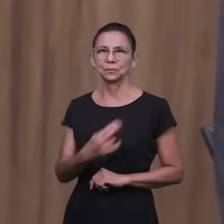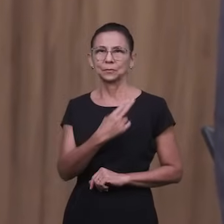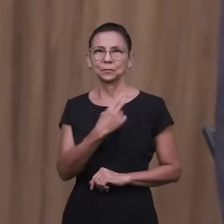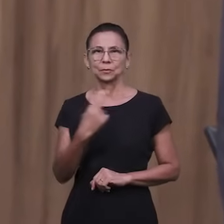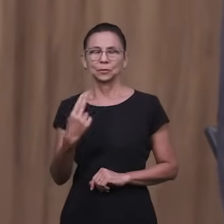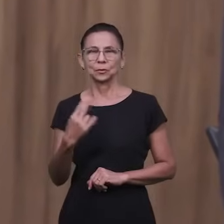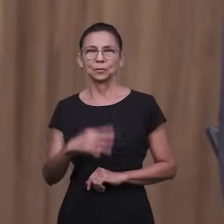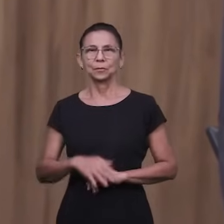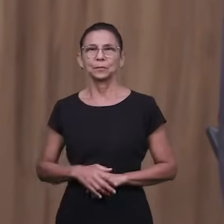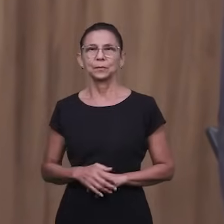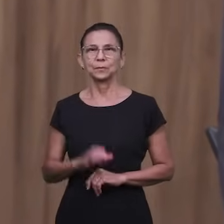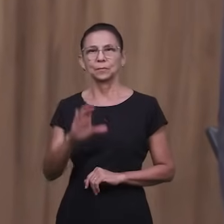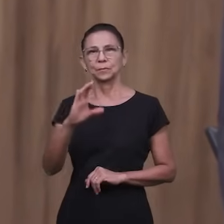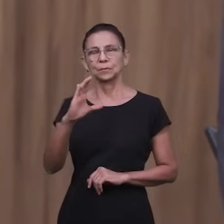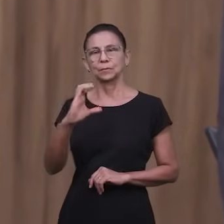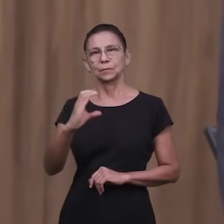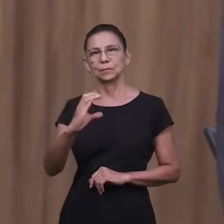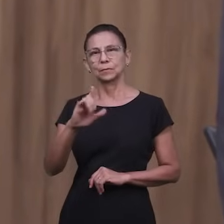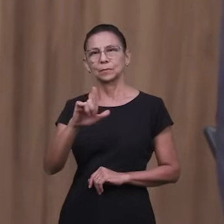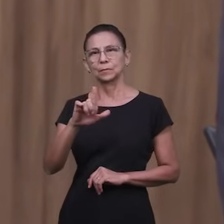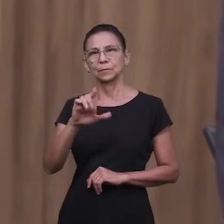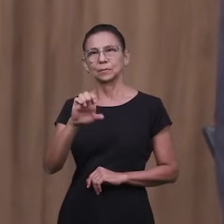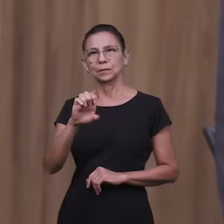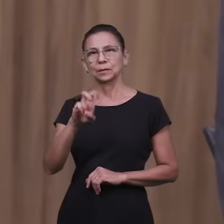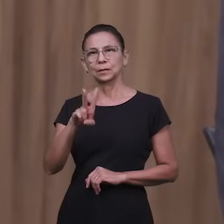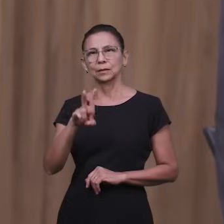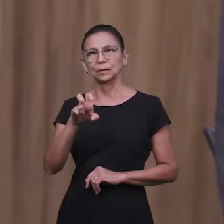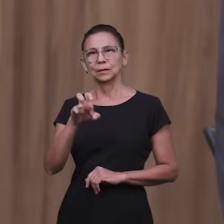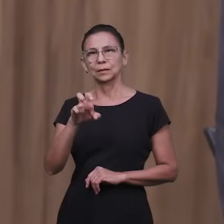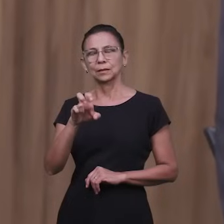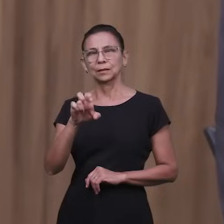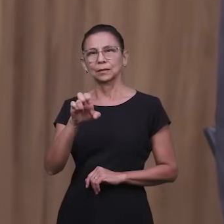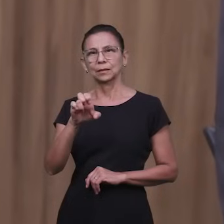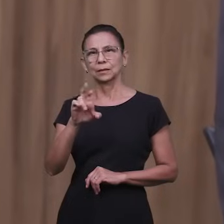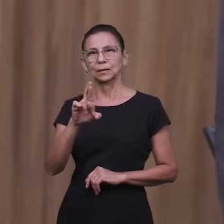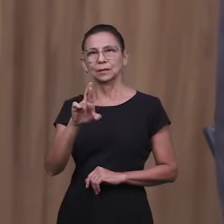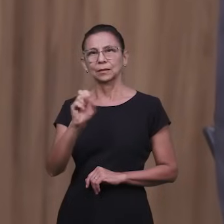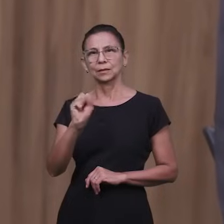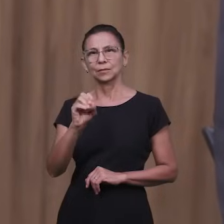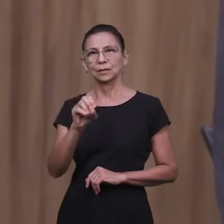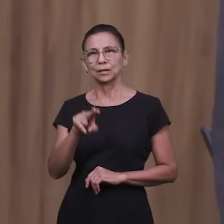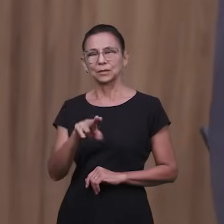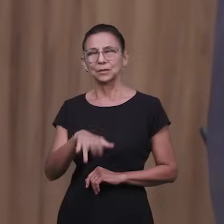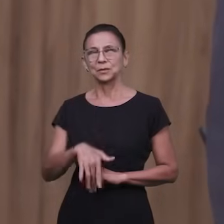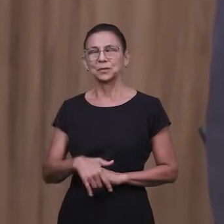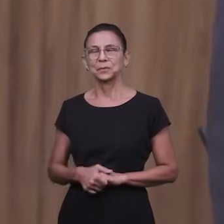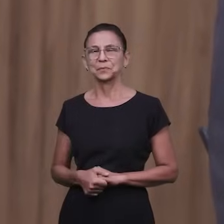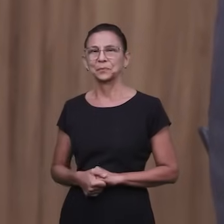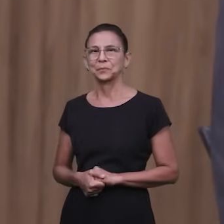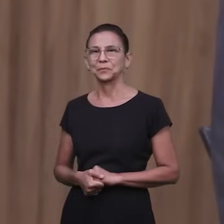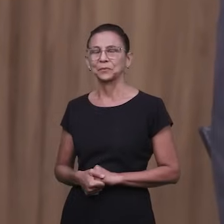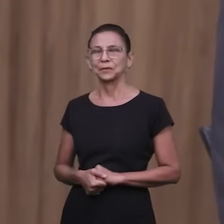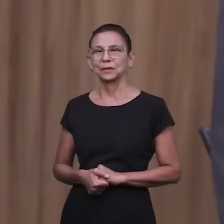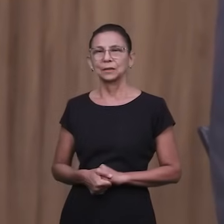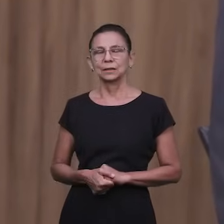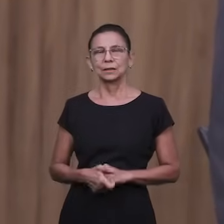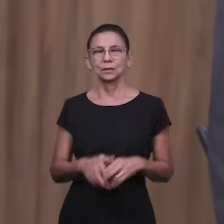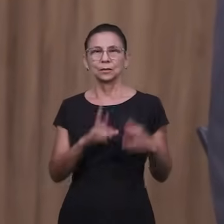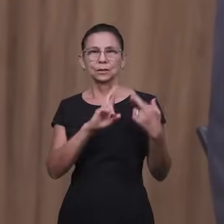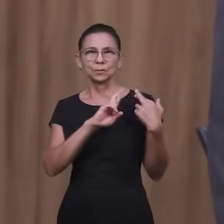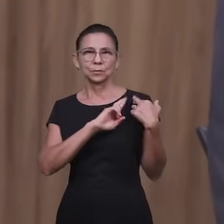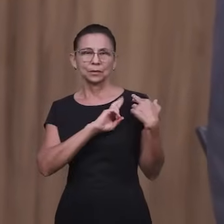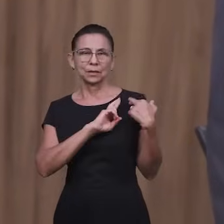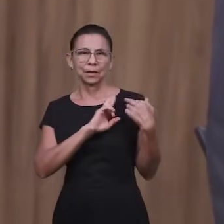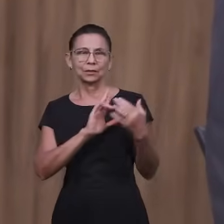3, ali do polo, né, de Araçás ali, e estamos com esse